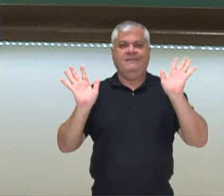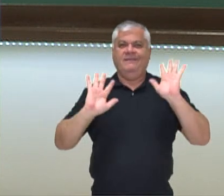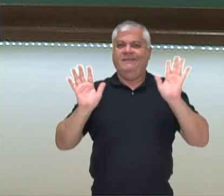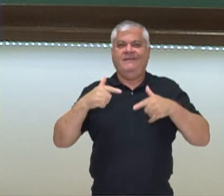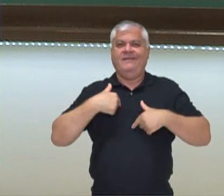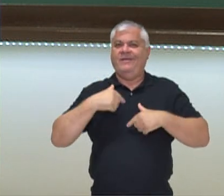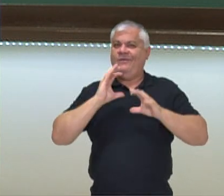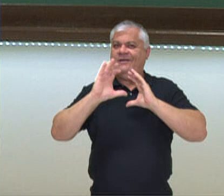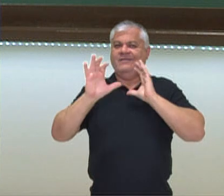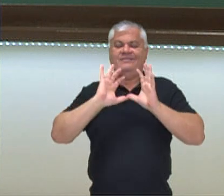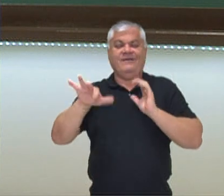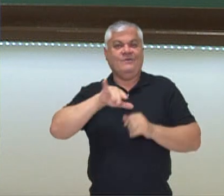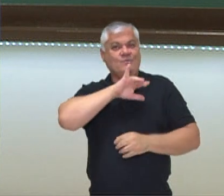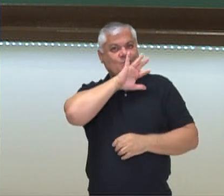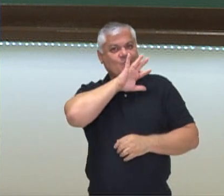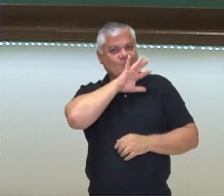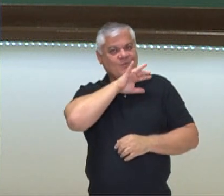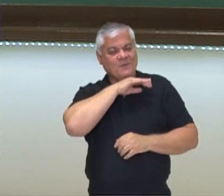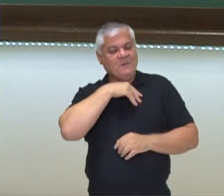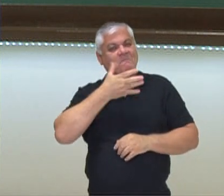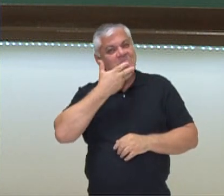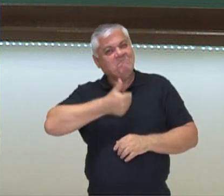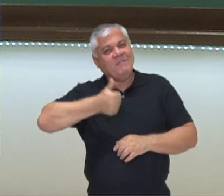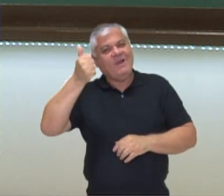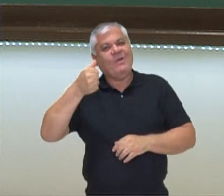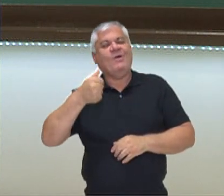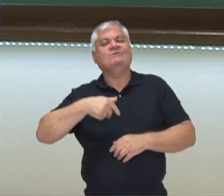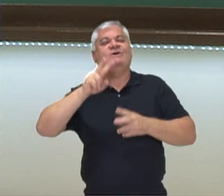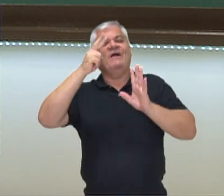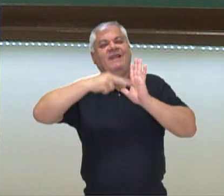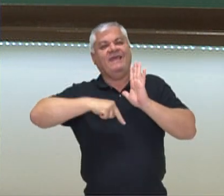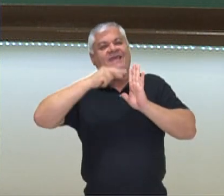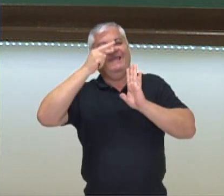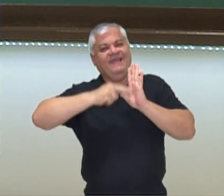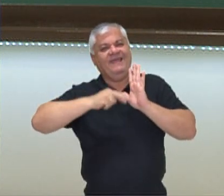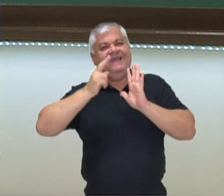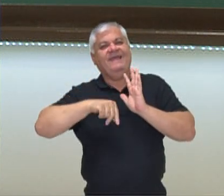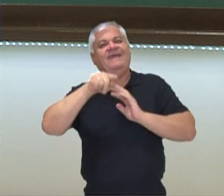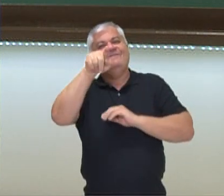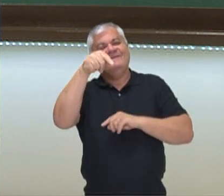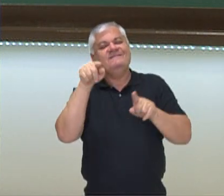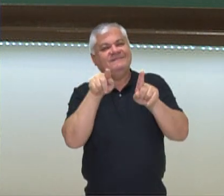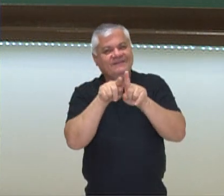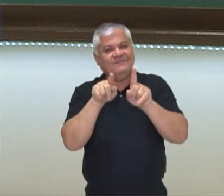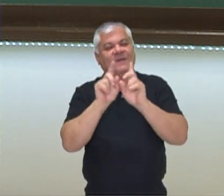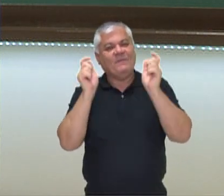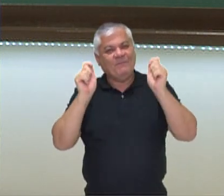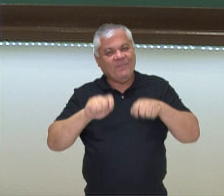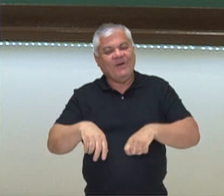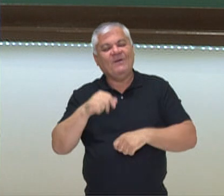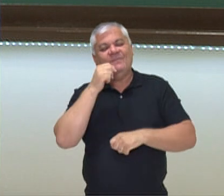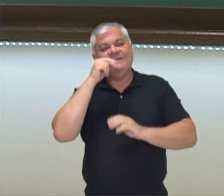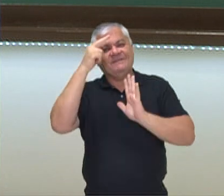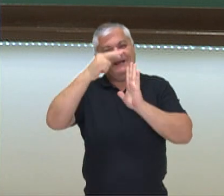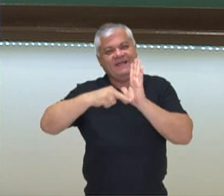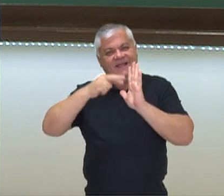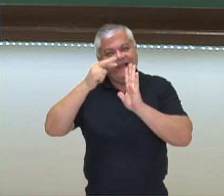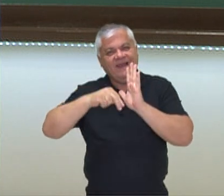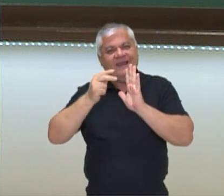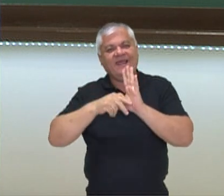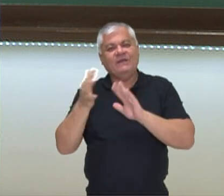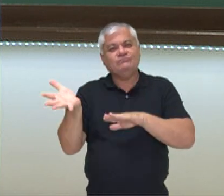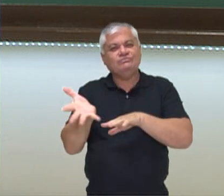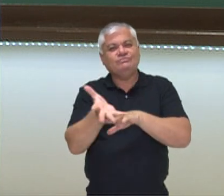eu sou ótima professora. Então, eu só vou ler em inglês e quero que você se permita fazer essa fluência da